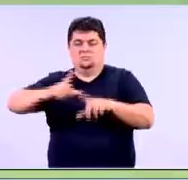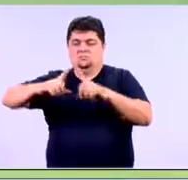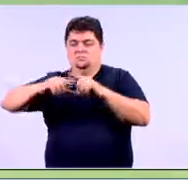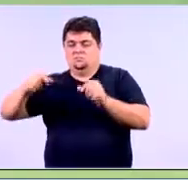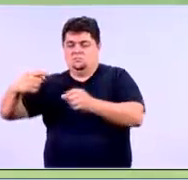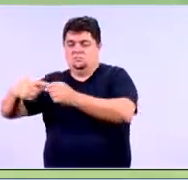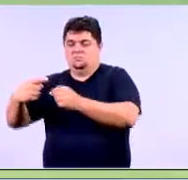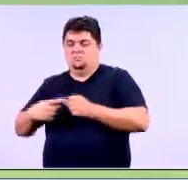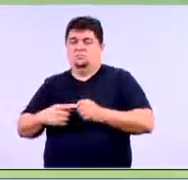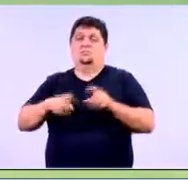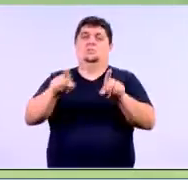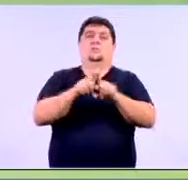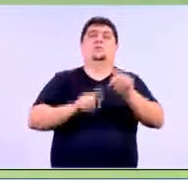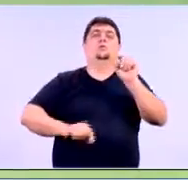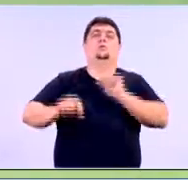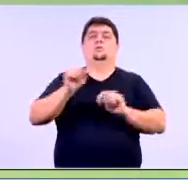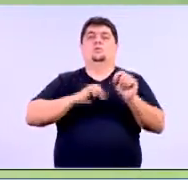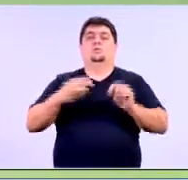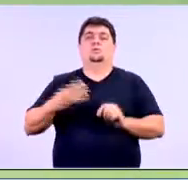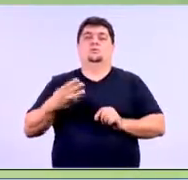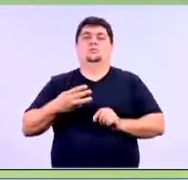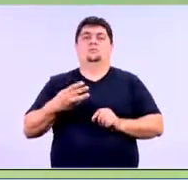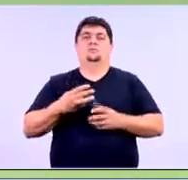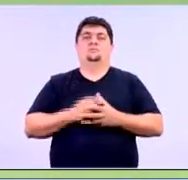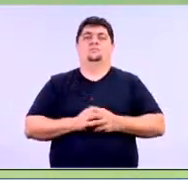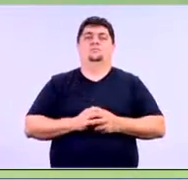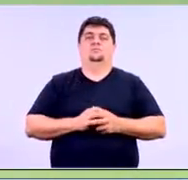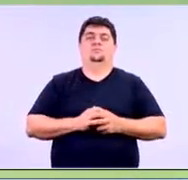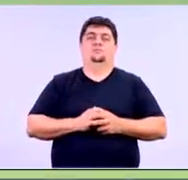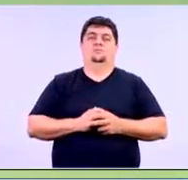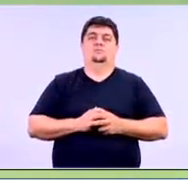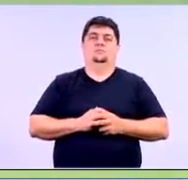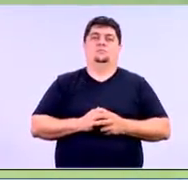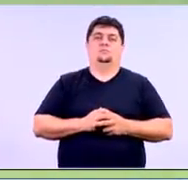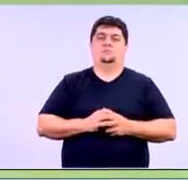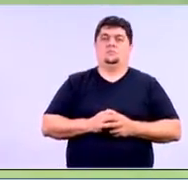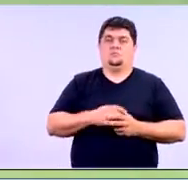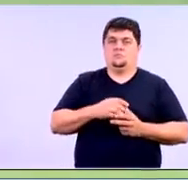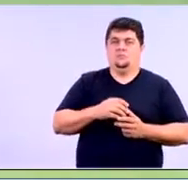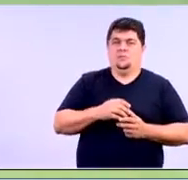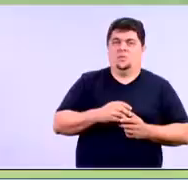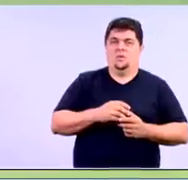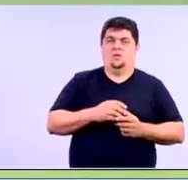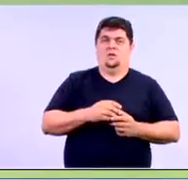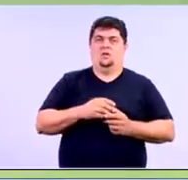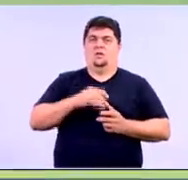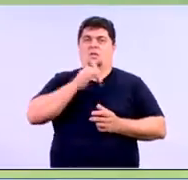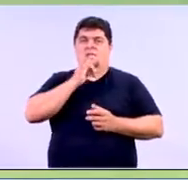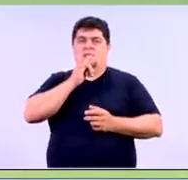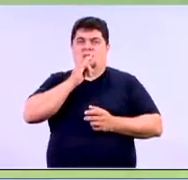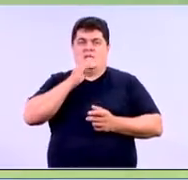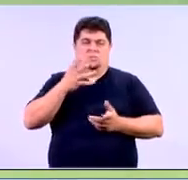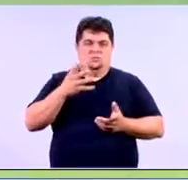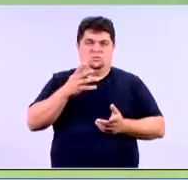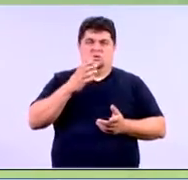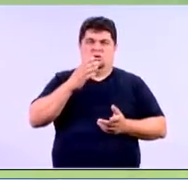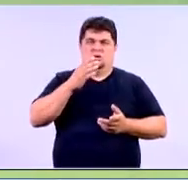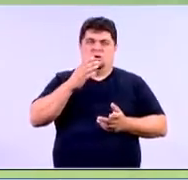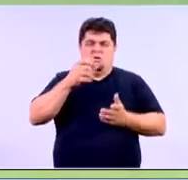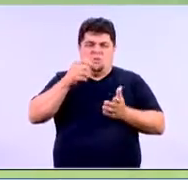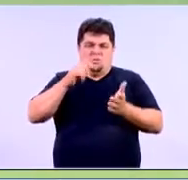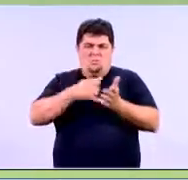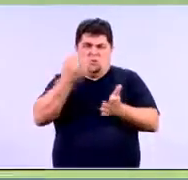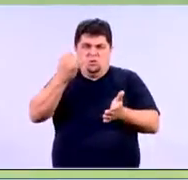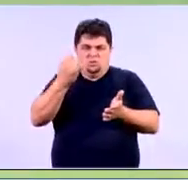municípios, que, inciso 3, cobrar tributos, a linha B, no mesmo exercício financeiro em que haja